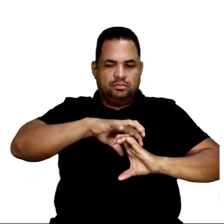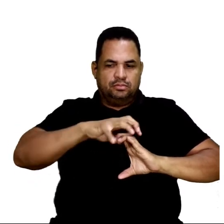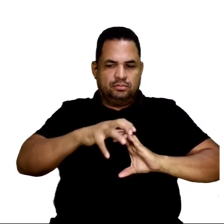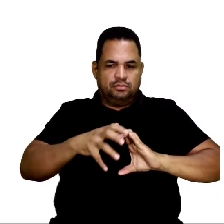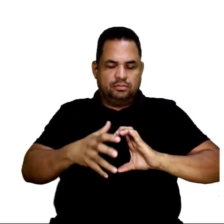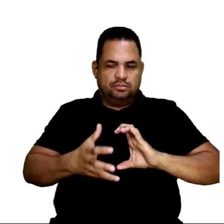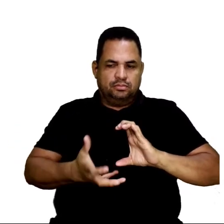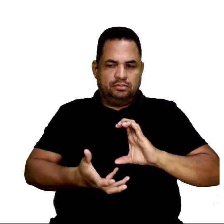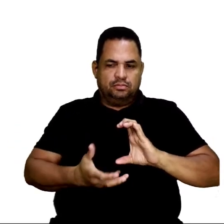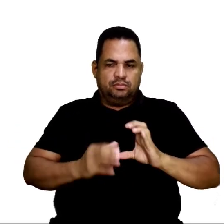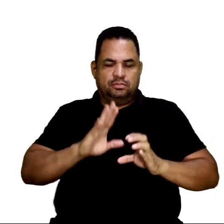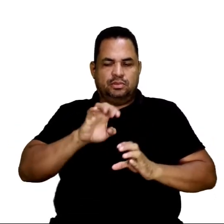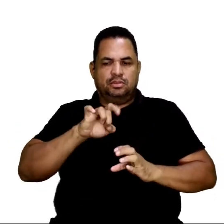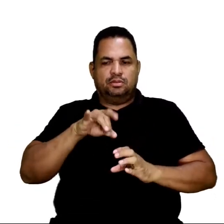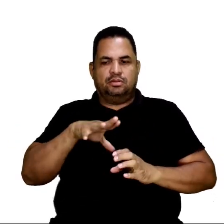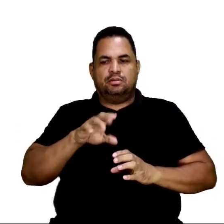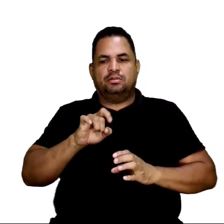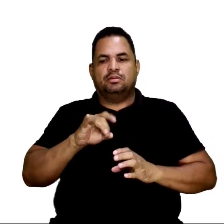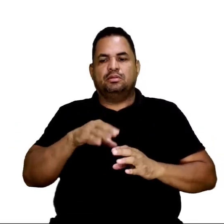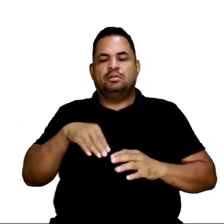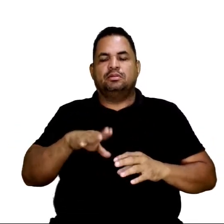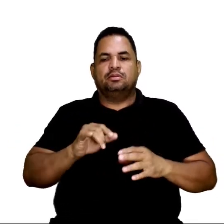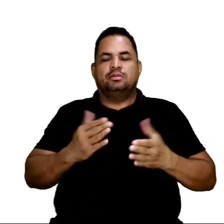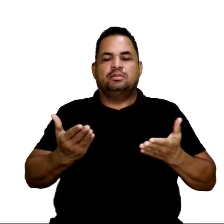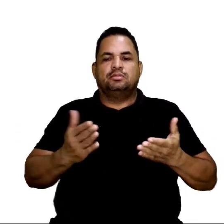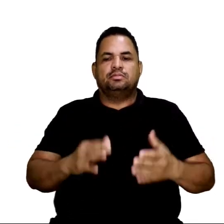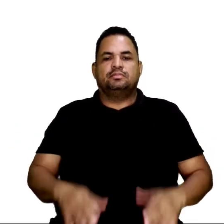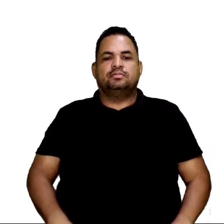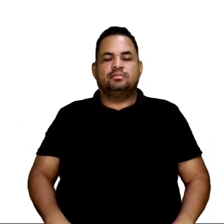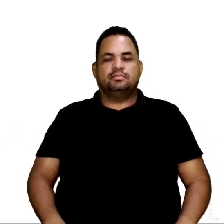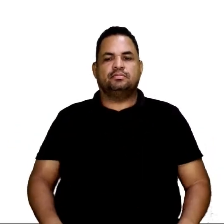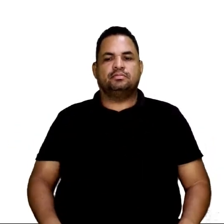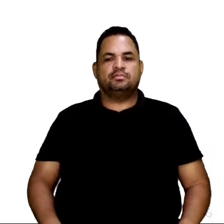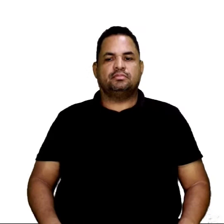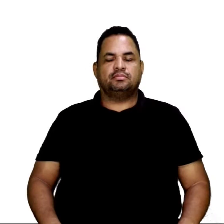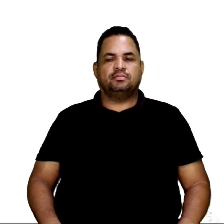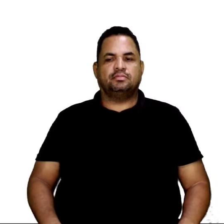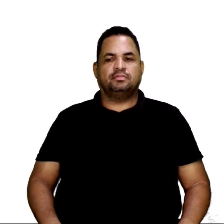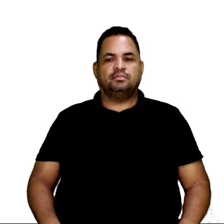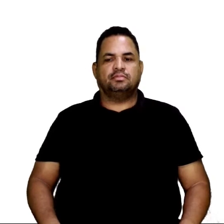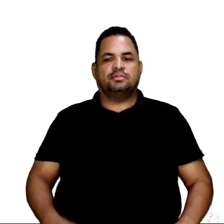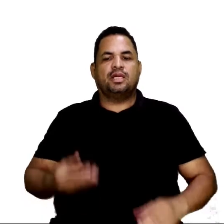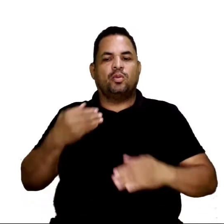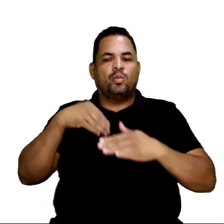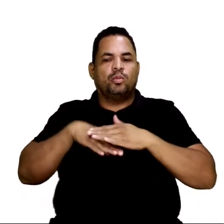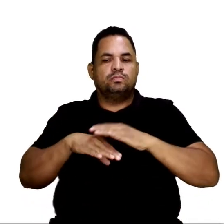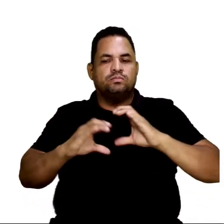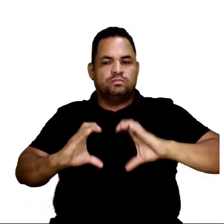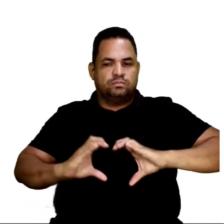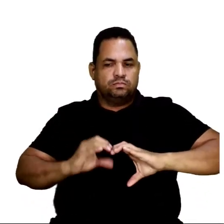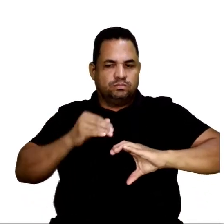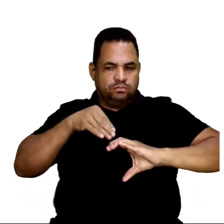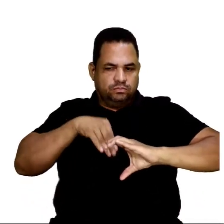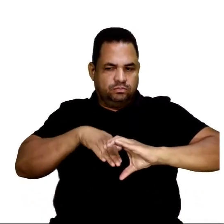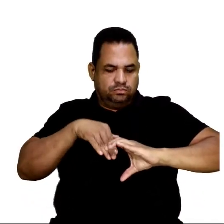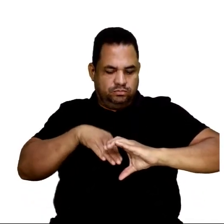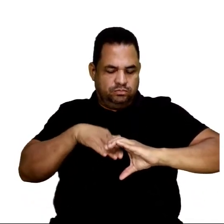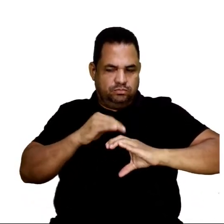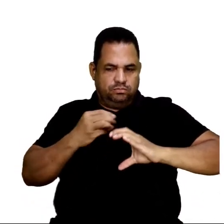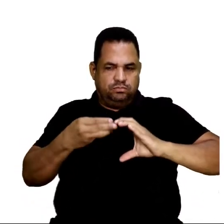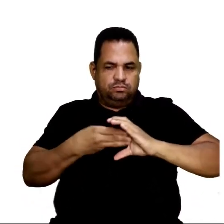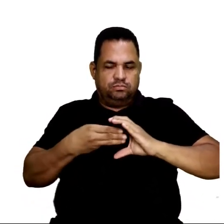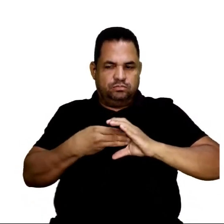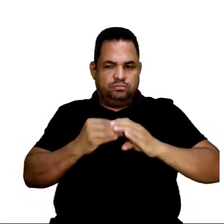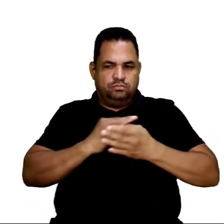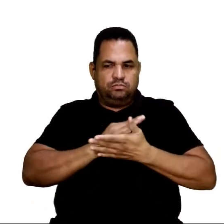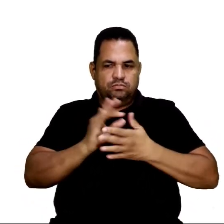de endoderme? Pois é, essa endoderme vai abrigar essa célula ovo que se formou,